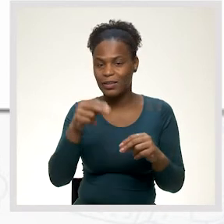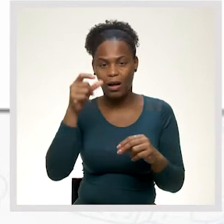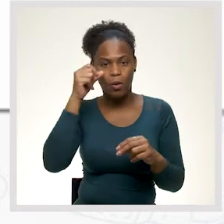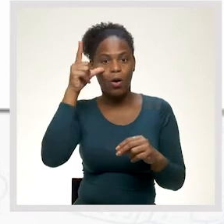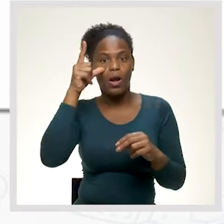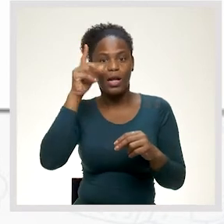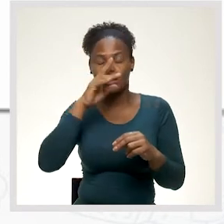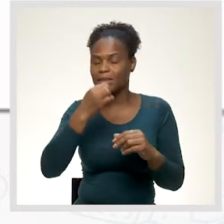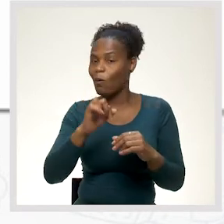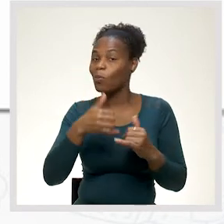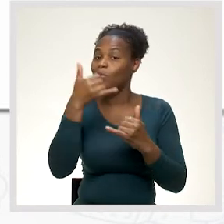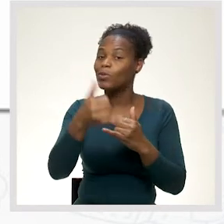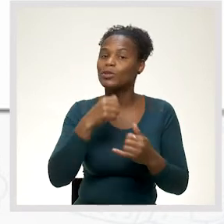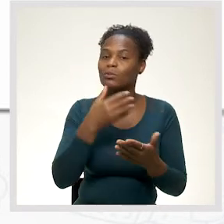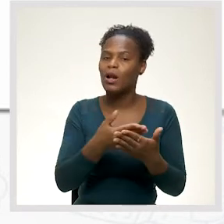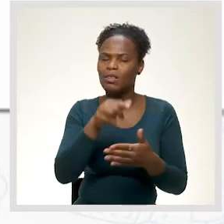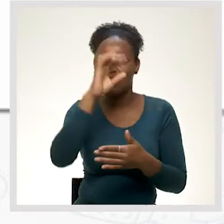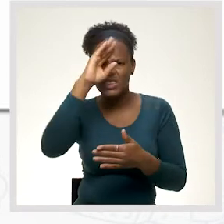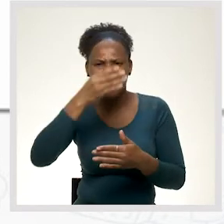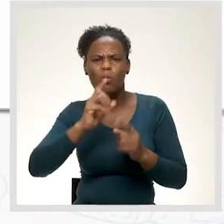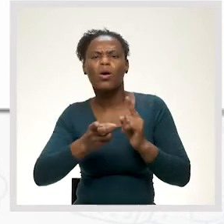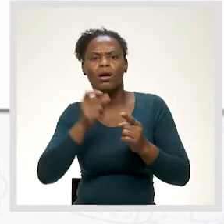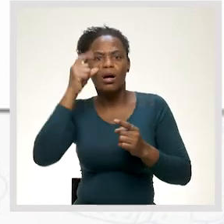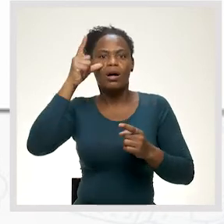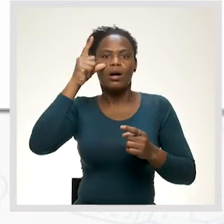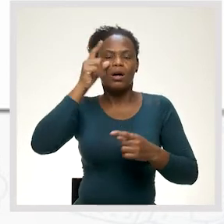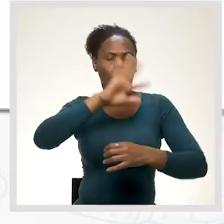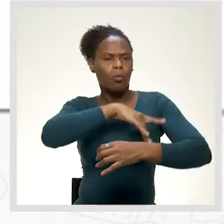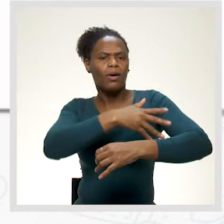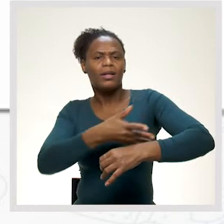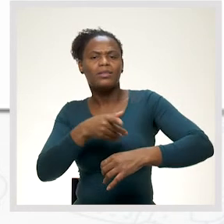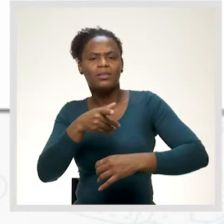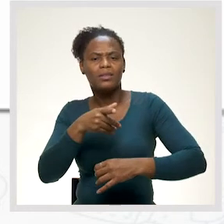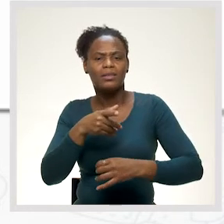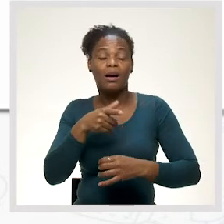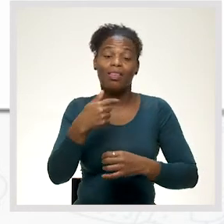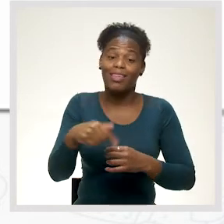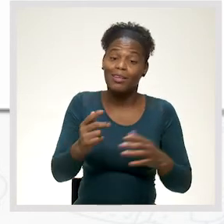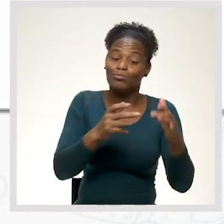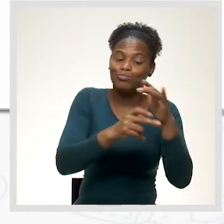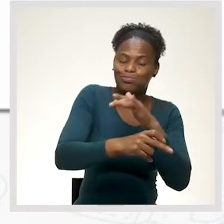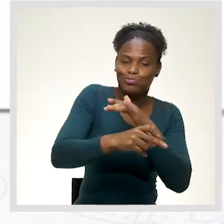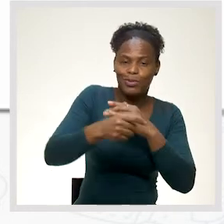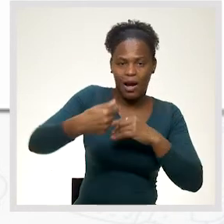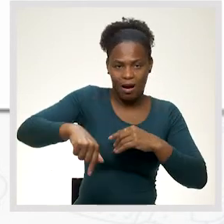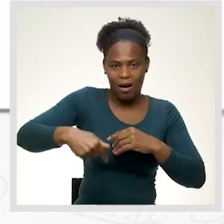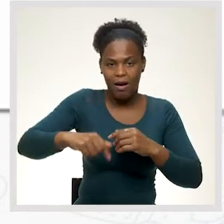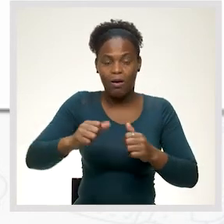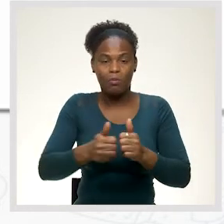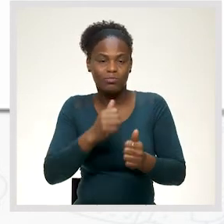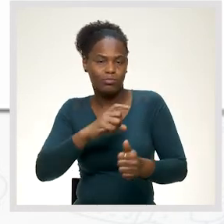depois de morrer. Sabeis o que é esse despertar do poeta? É o ter entrado na existência com um